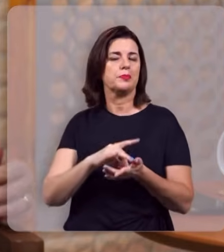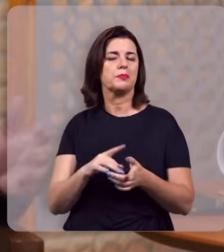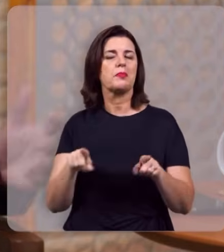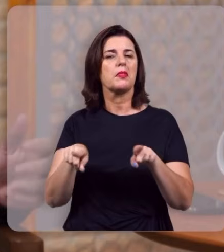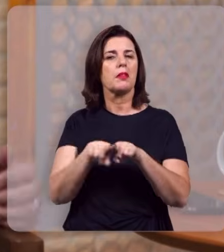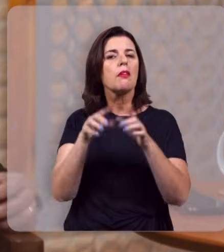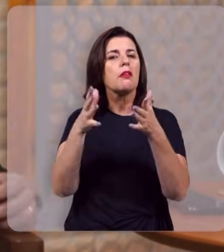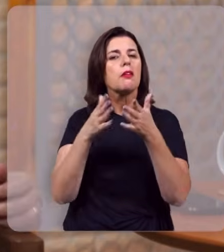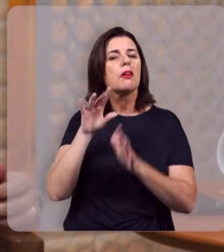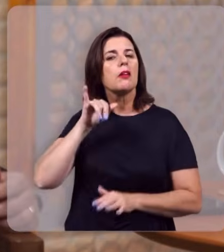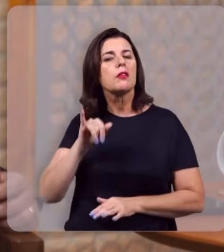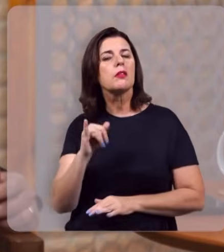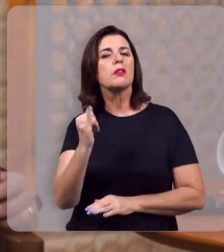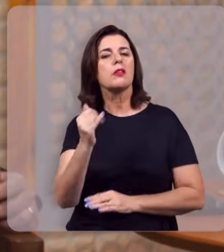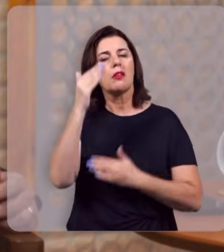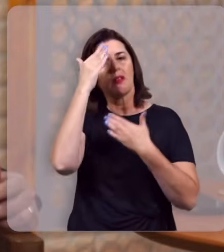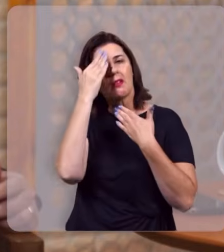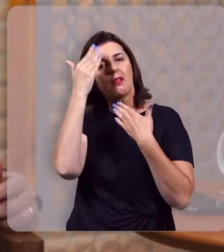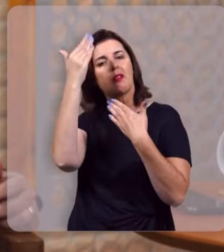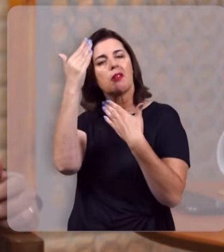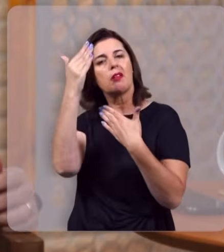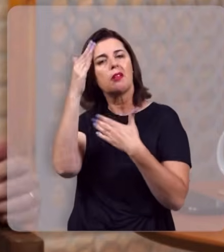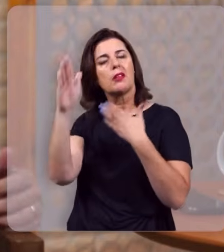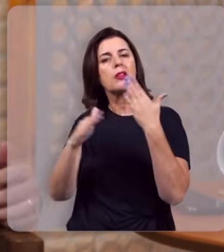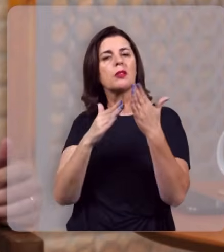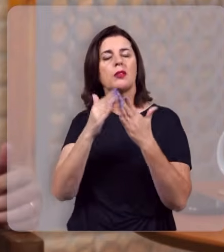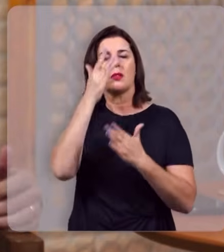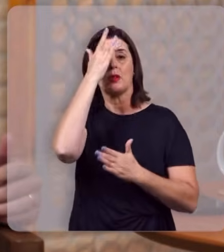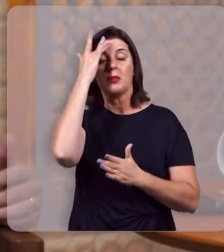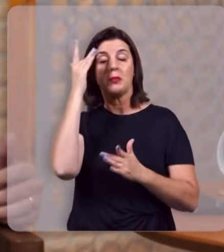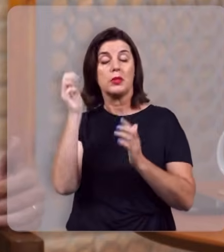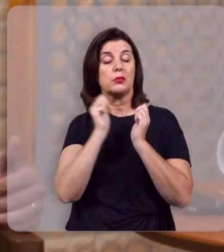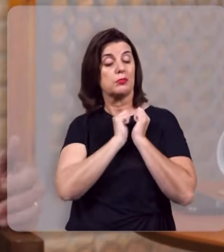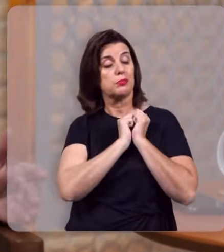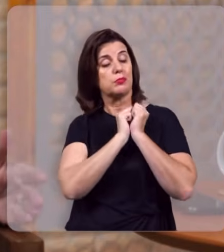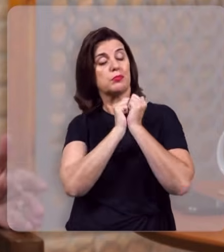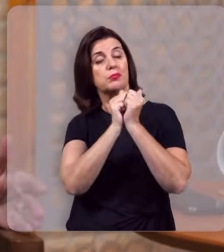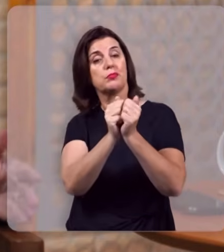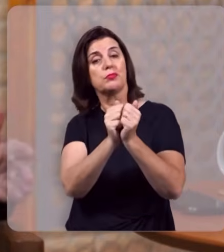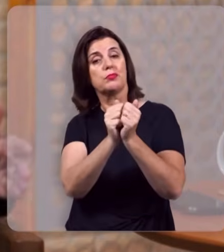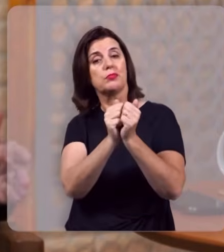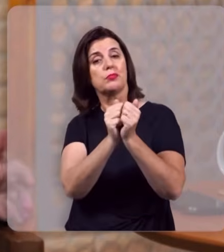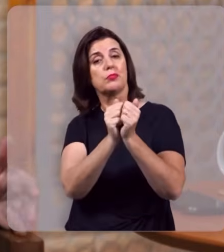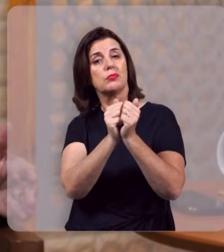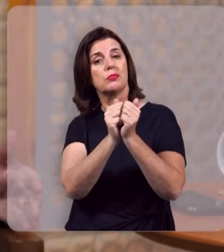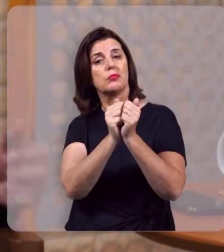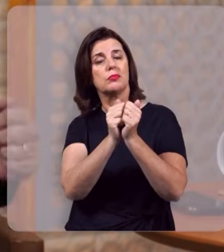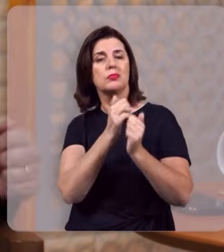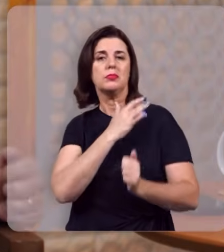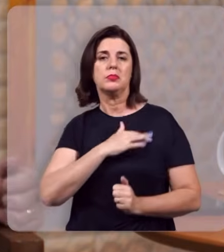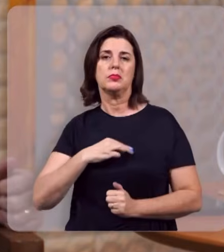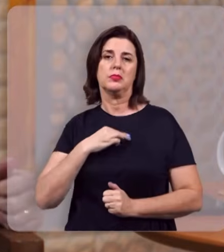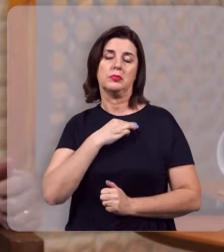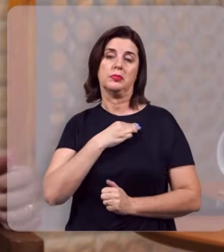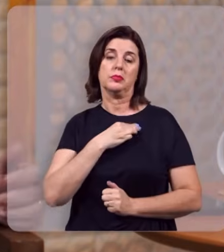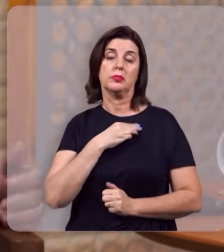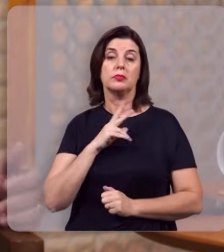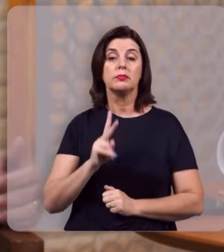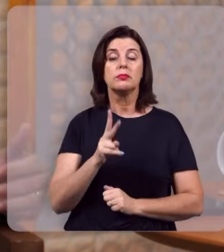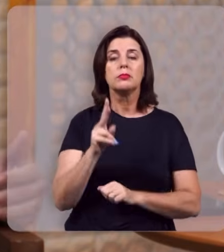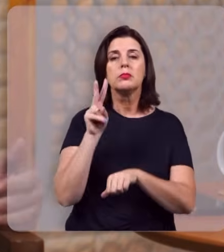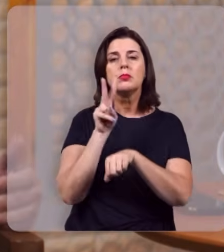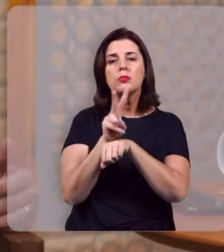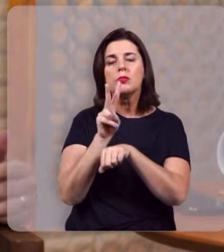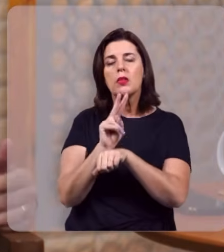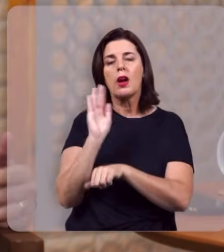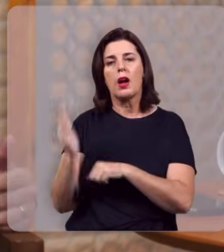youtube.com/IPBOficial. Eu queria também aproveitar para agradecer a todos aqueles que têm sido os nossos parceiros em missão e